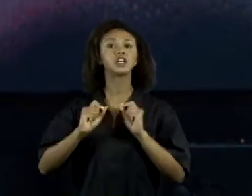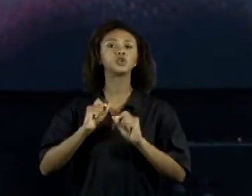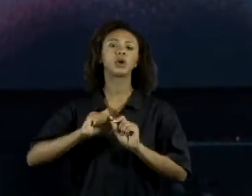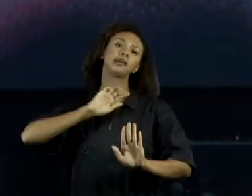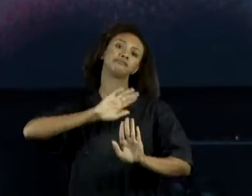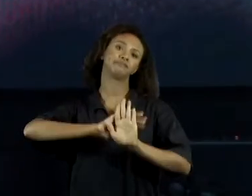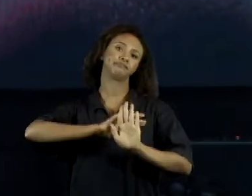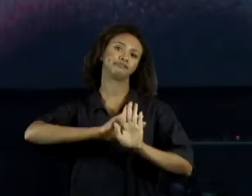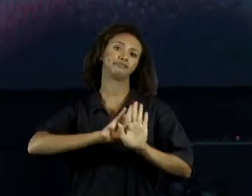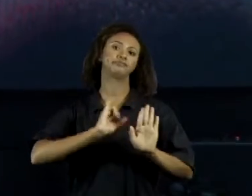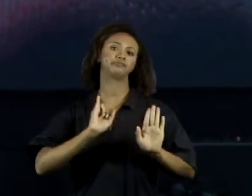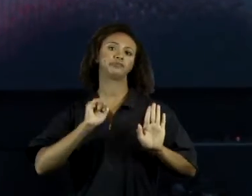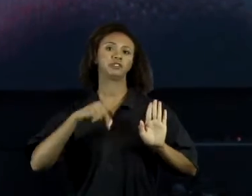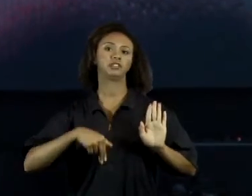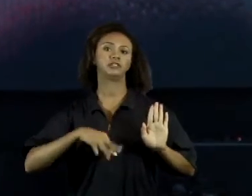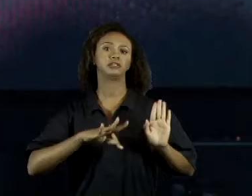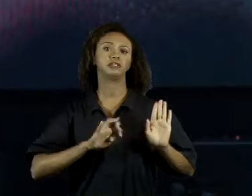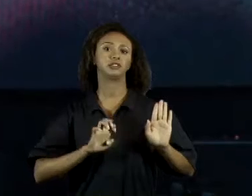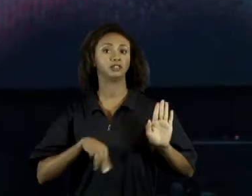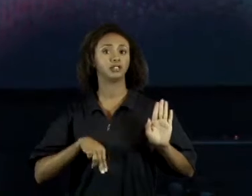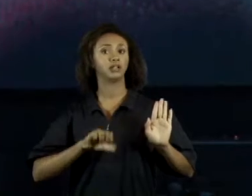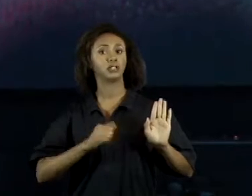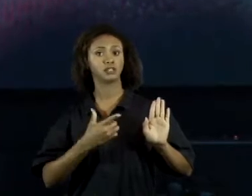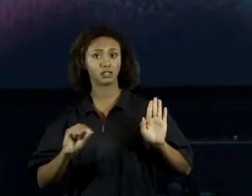intencionalidade. Você tem que ter